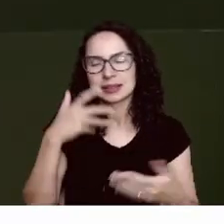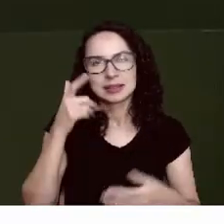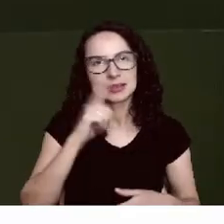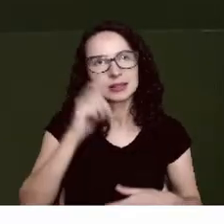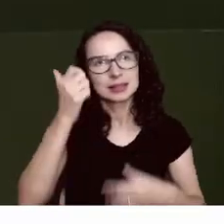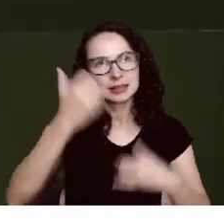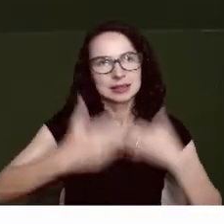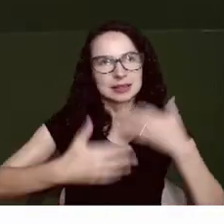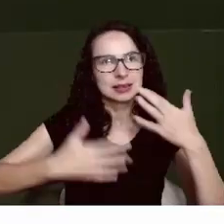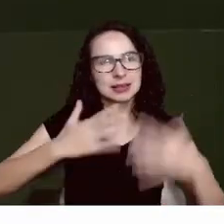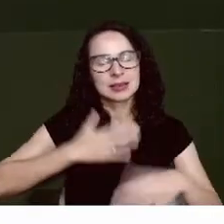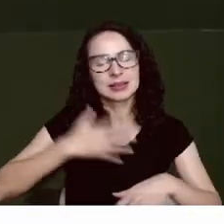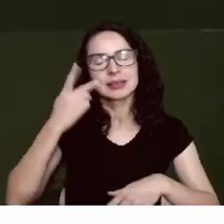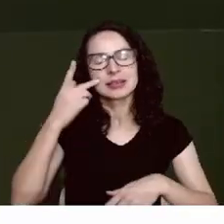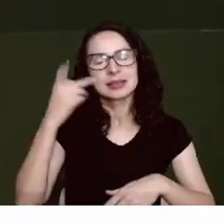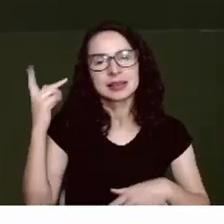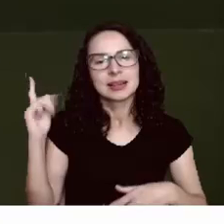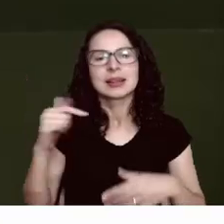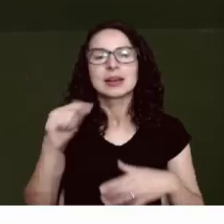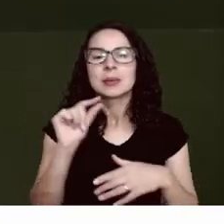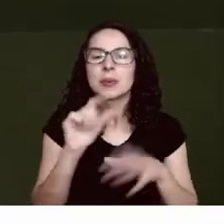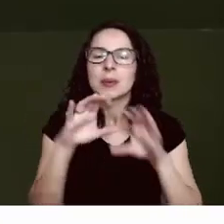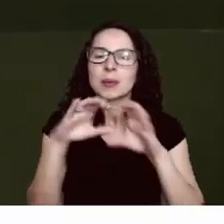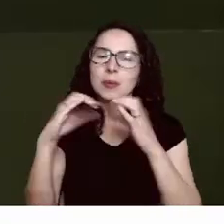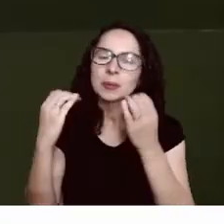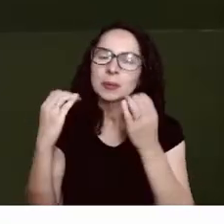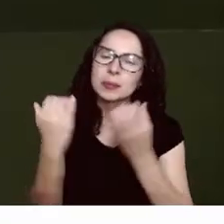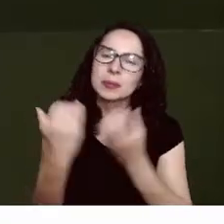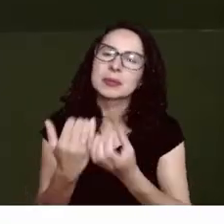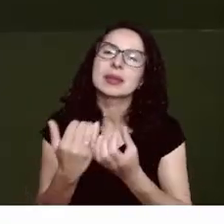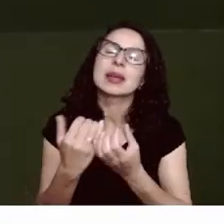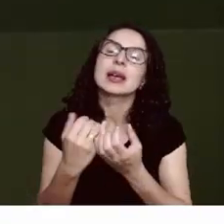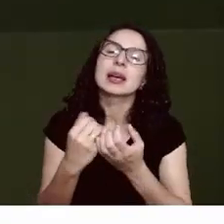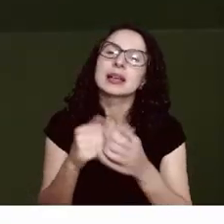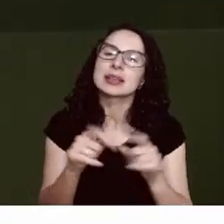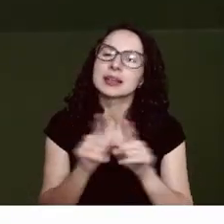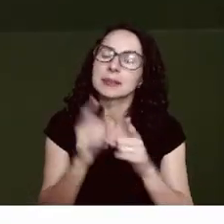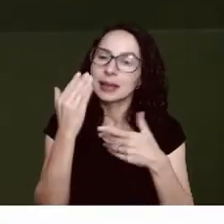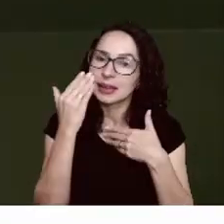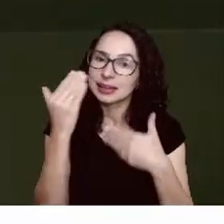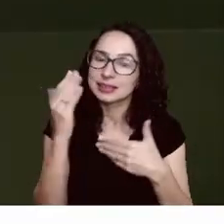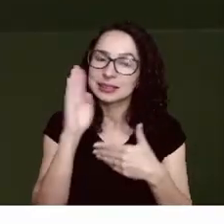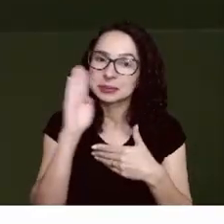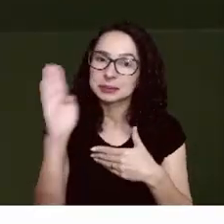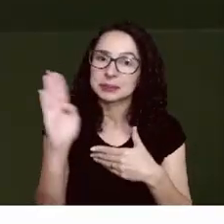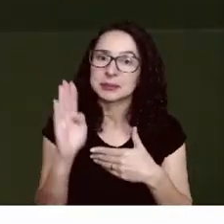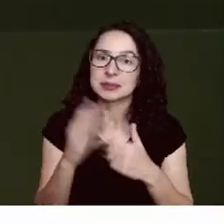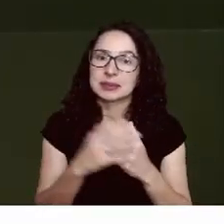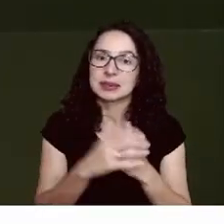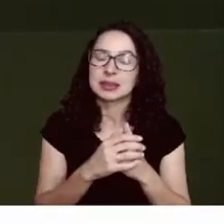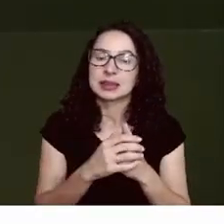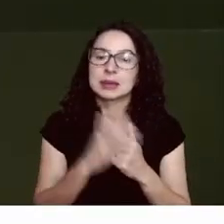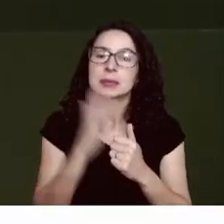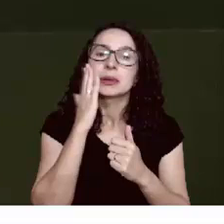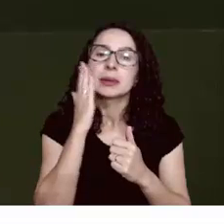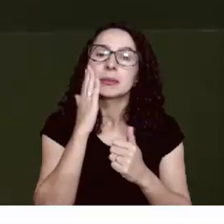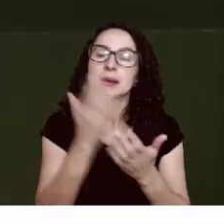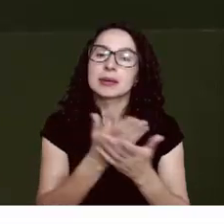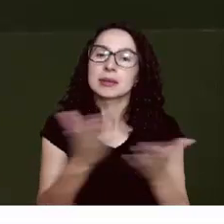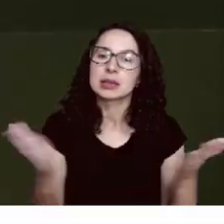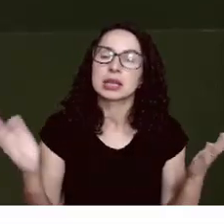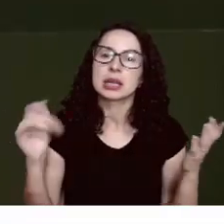de estar falando um pouco dessa comunidade e de estar agradecendo principalmente por saber que vocês estão aí fazendo o